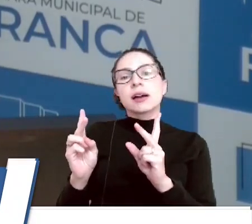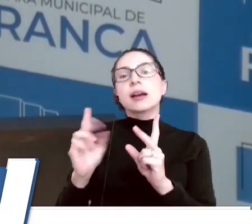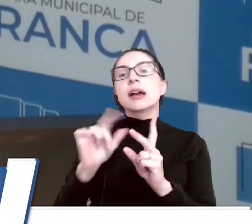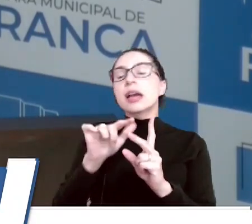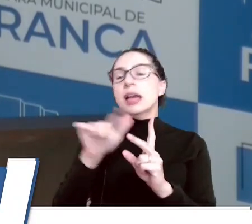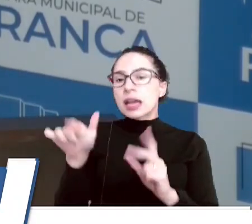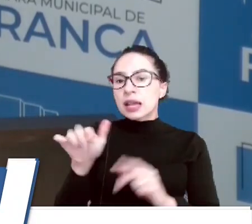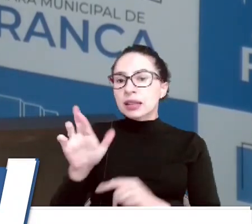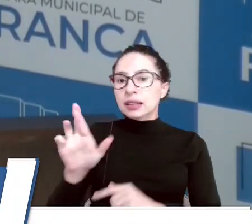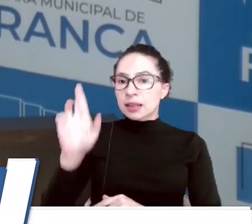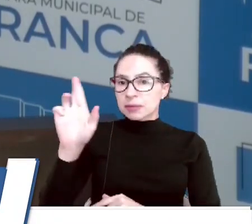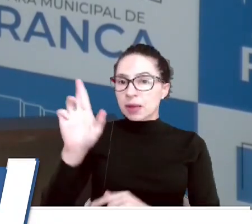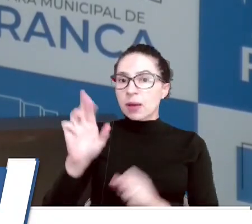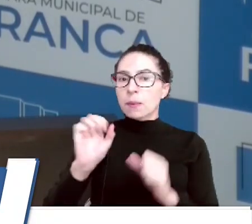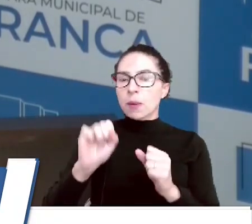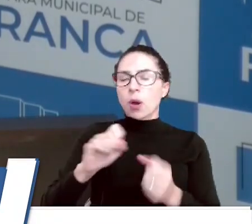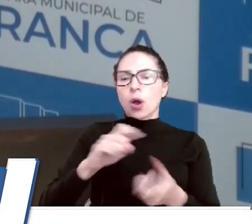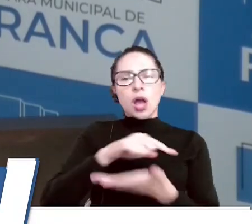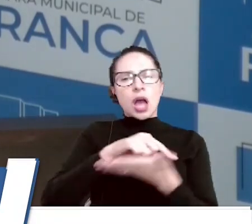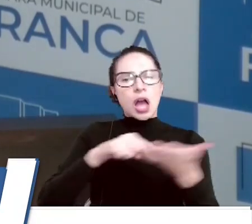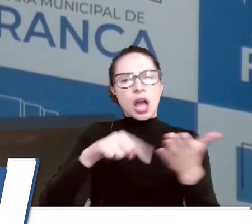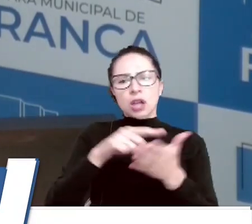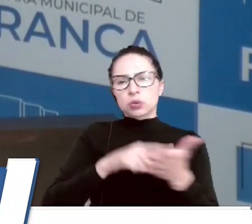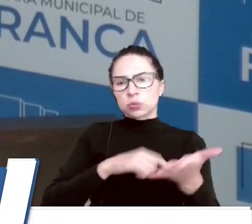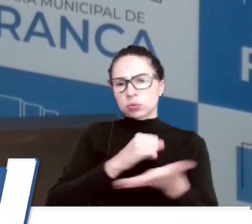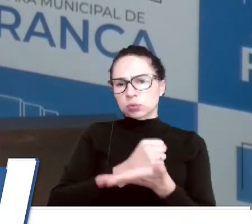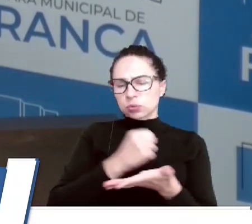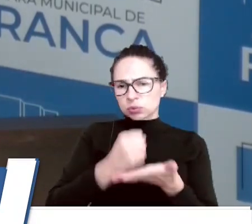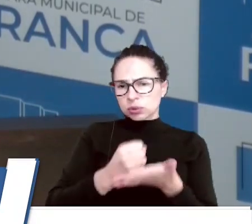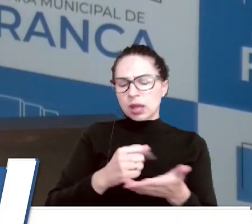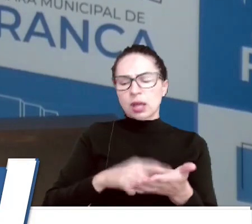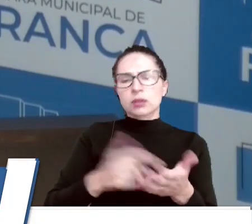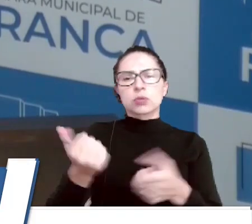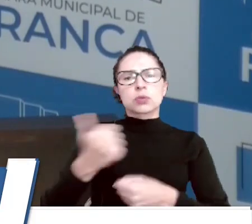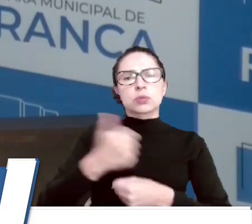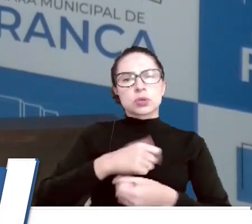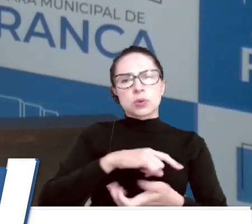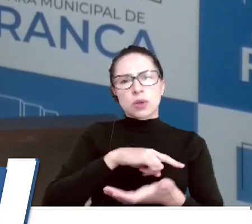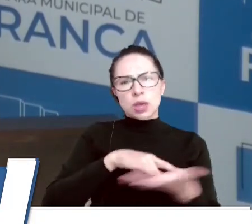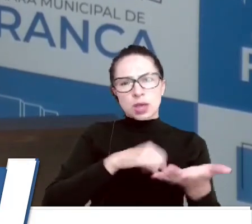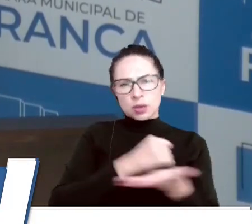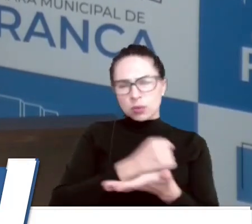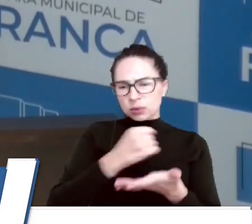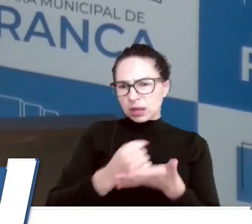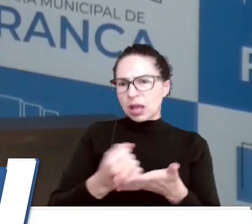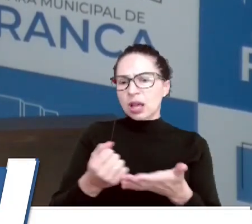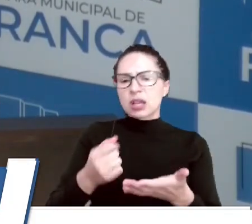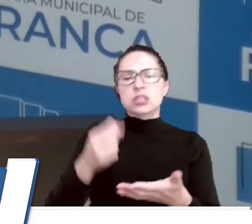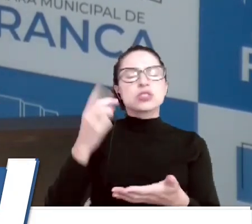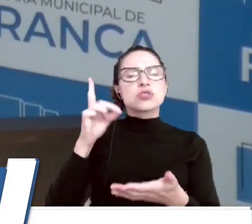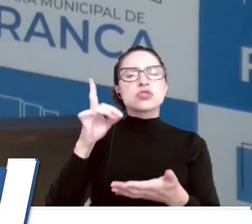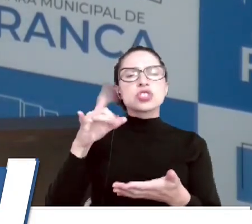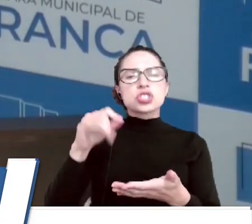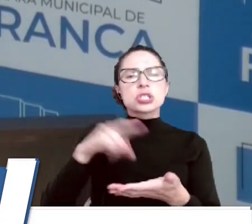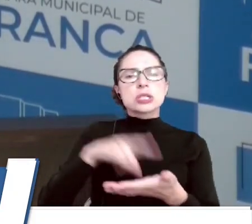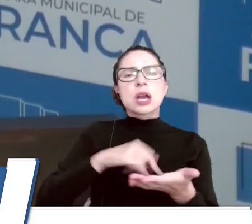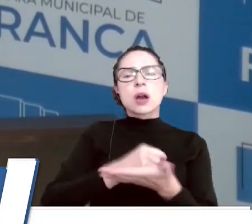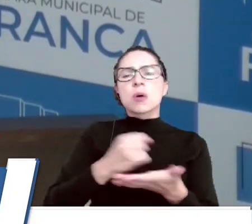poderão anular contrato, alterar contrato, mudar datas de contratos. Que história é